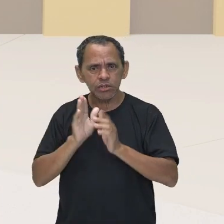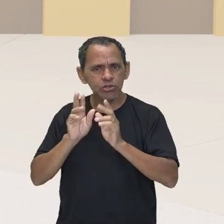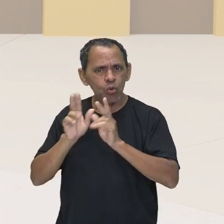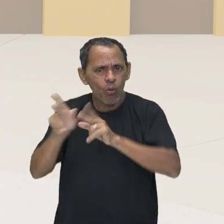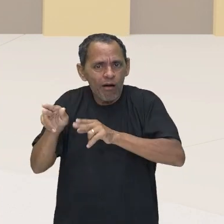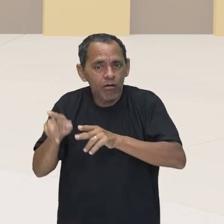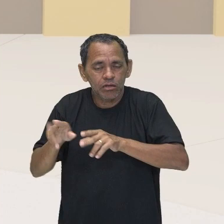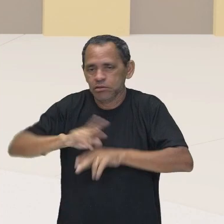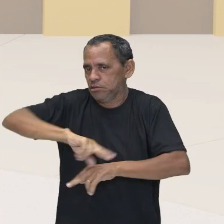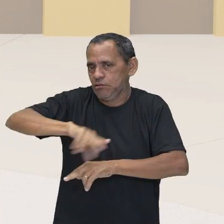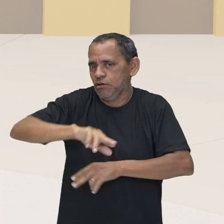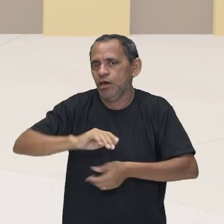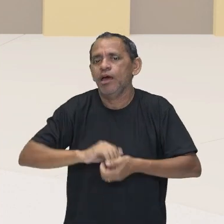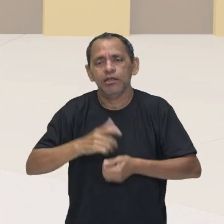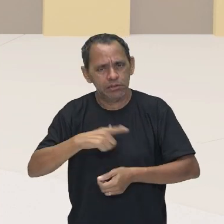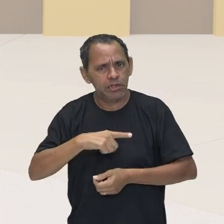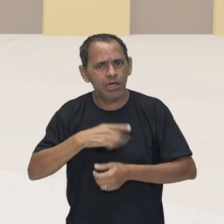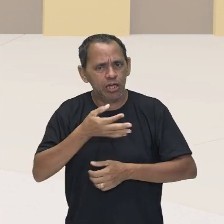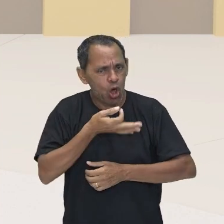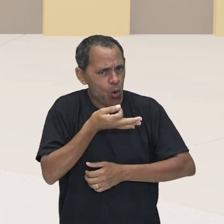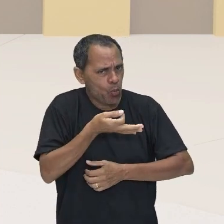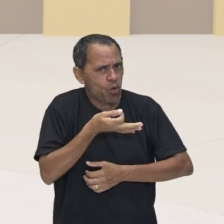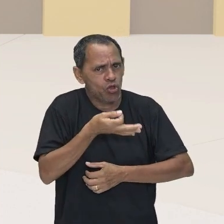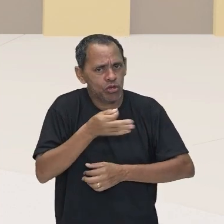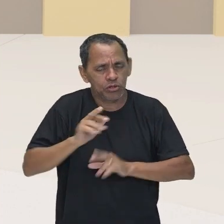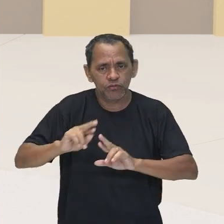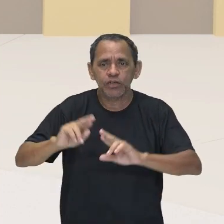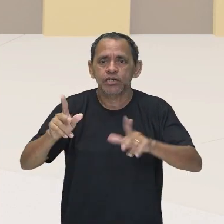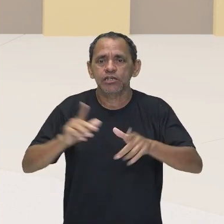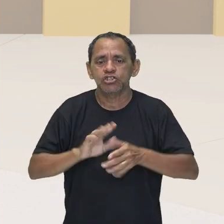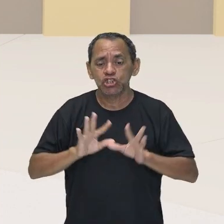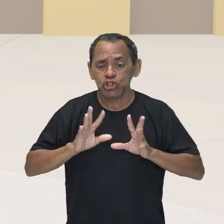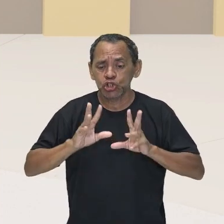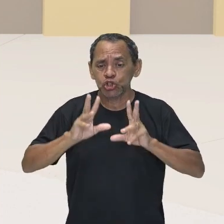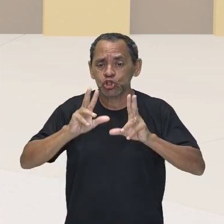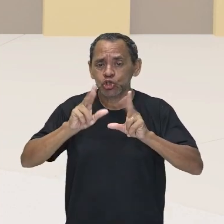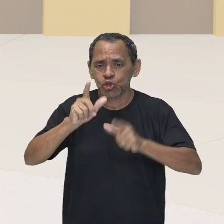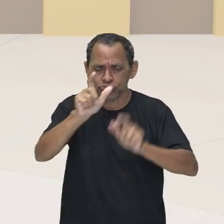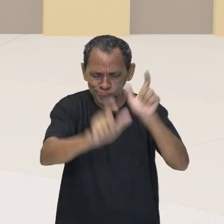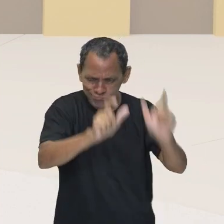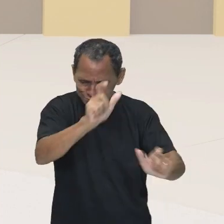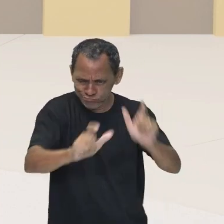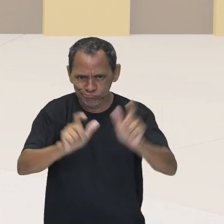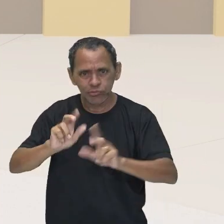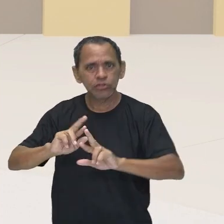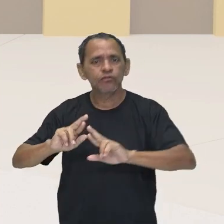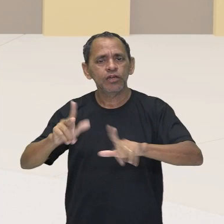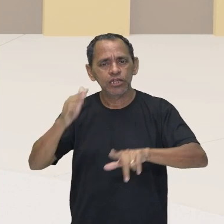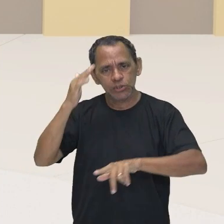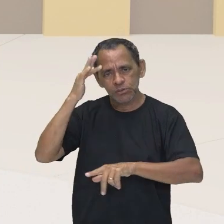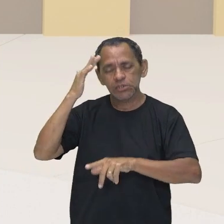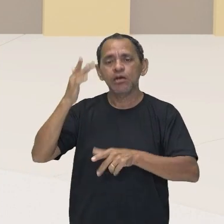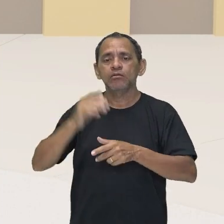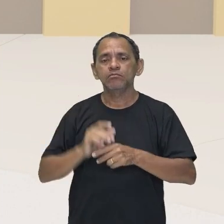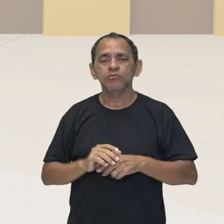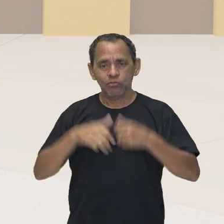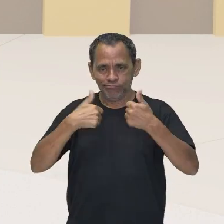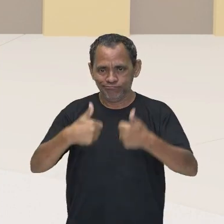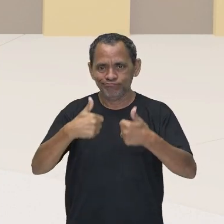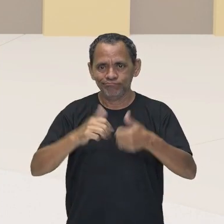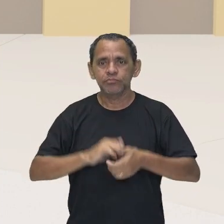essas opiniões que são divergentes. Todos pensamos de formas diferentes e está tudo bem. Temos